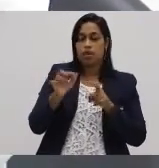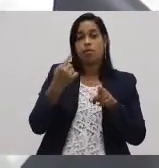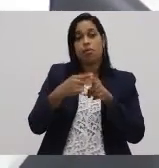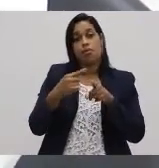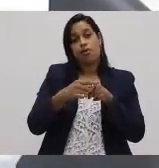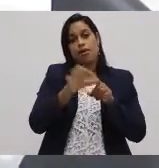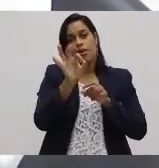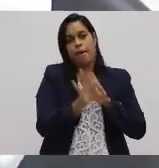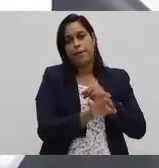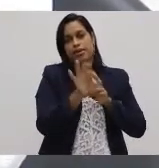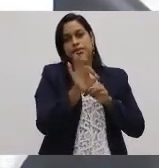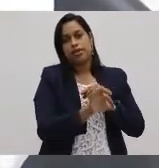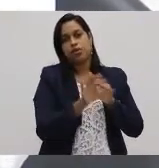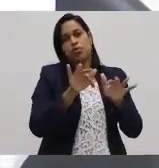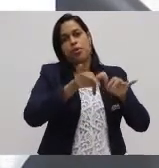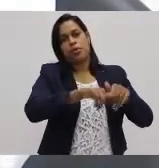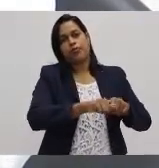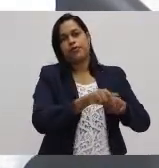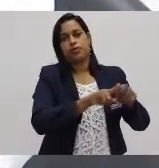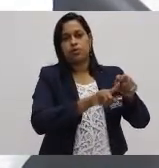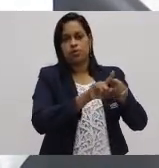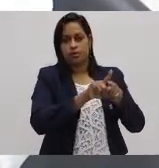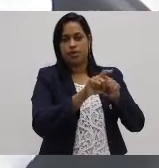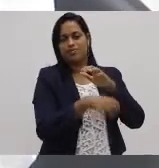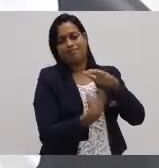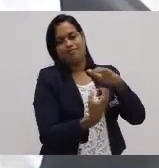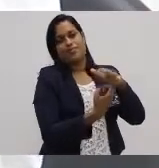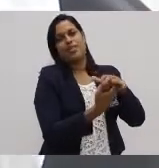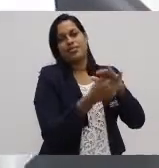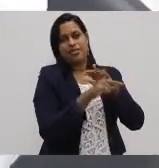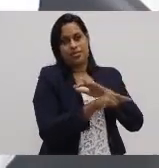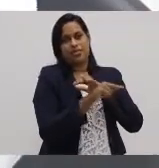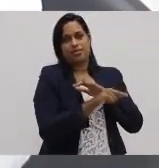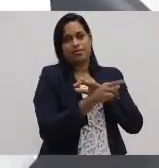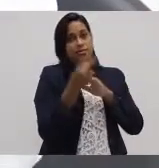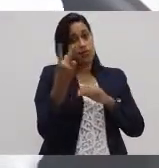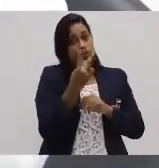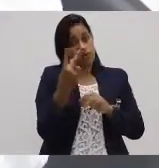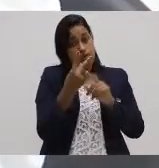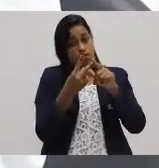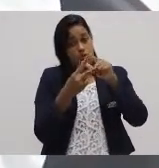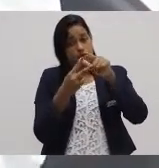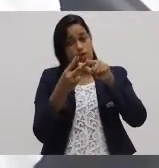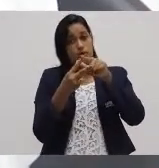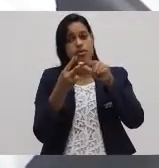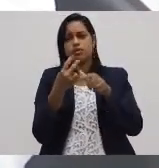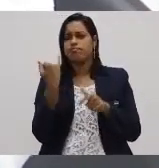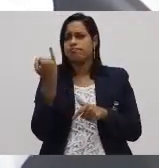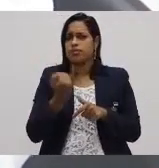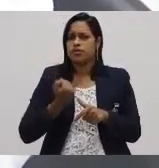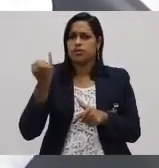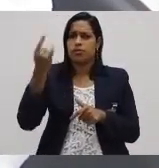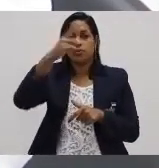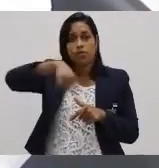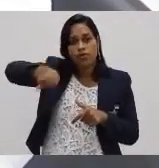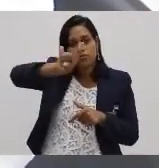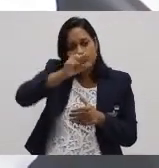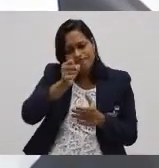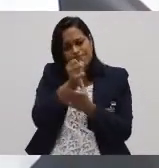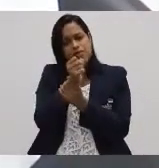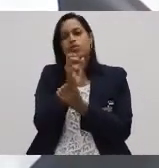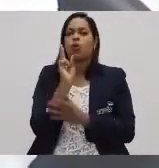percentual para esse resultado. Então, gente, 2 tipos de indicadores muito importantes para vocês garantirem a